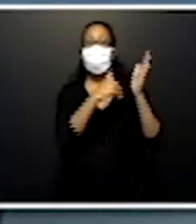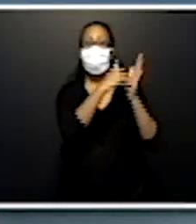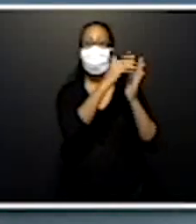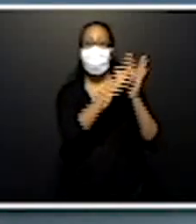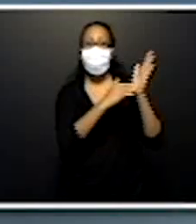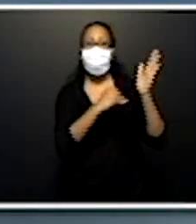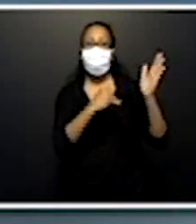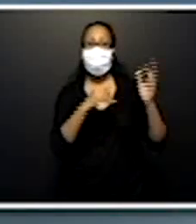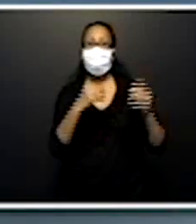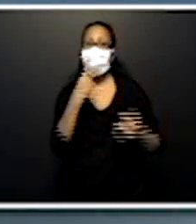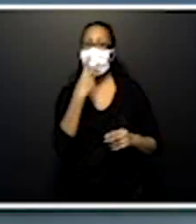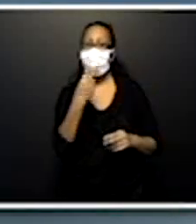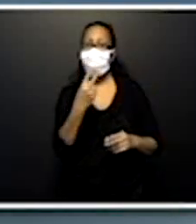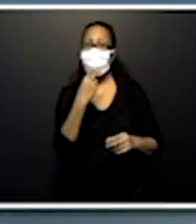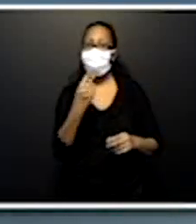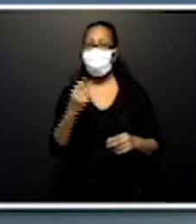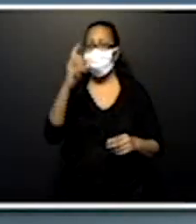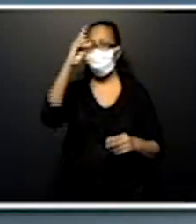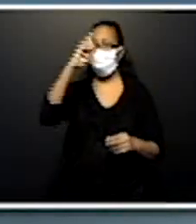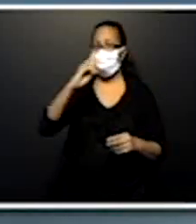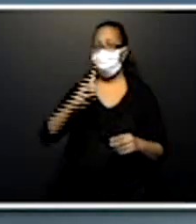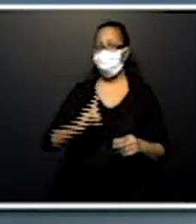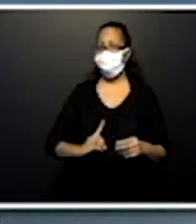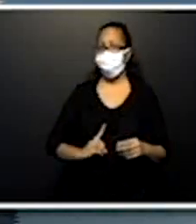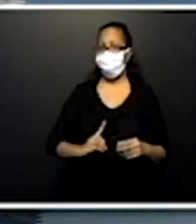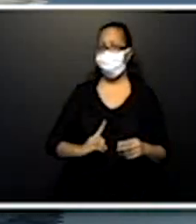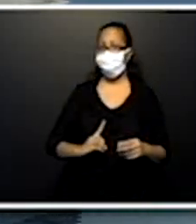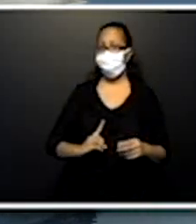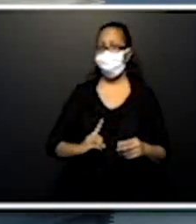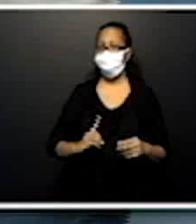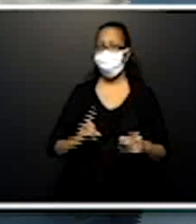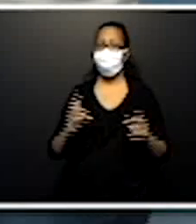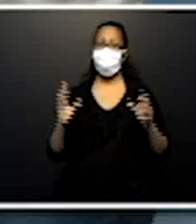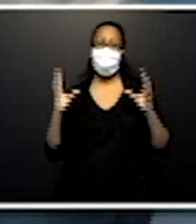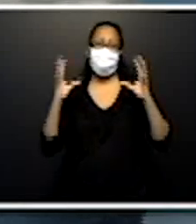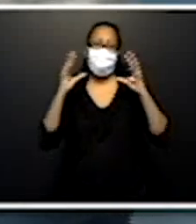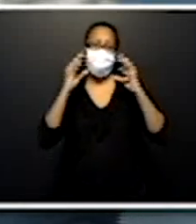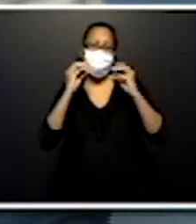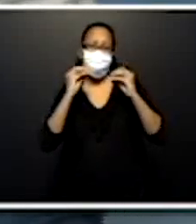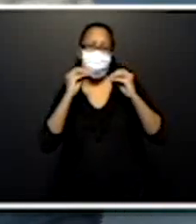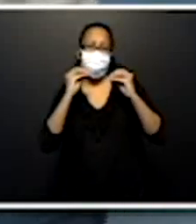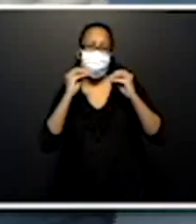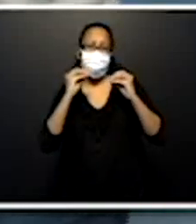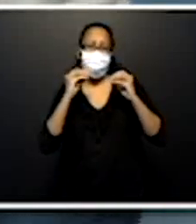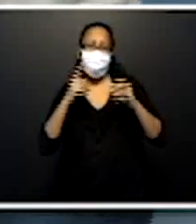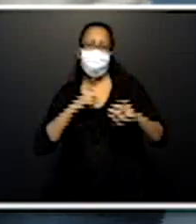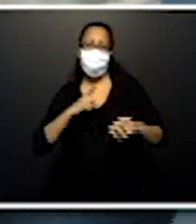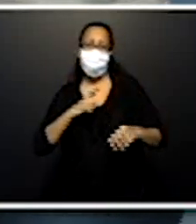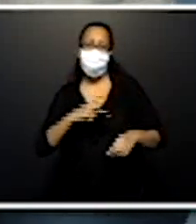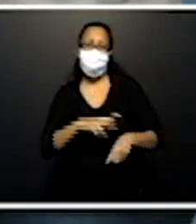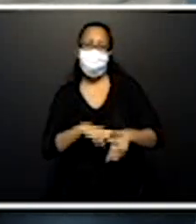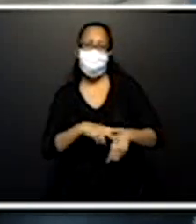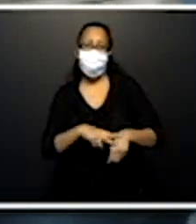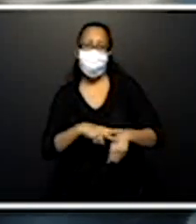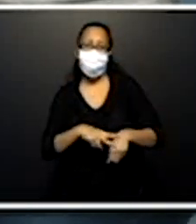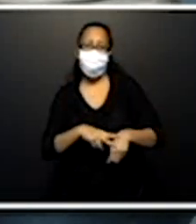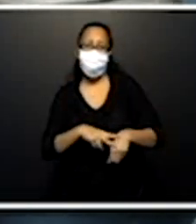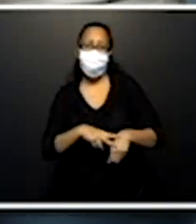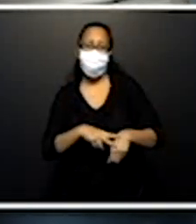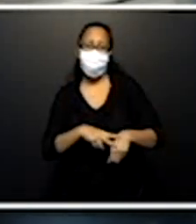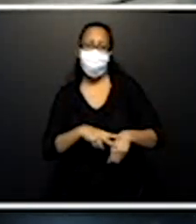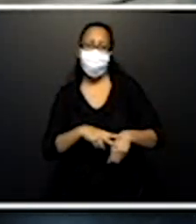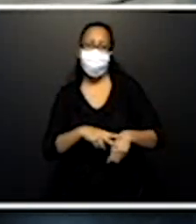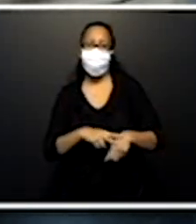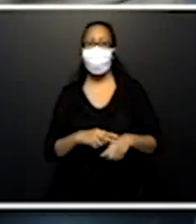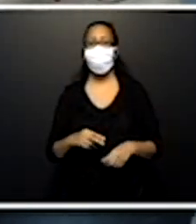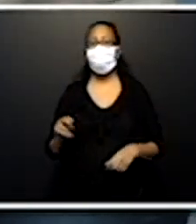E aí ou o ocre para as sombras, e coloca como contraste o verde, que é uma cor complementar.